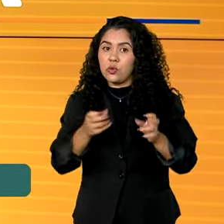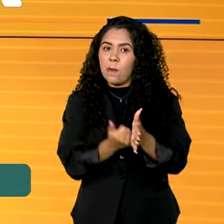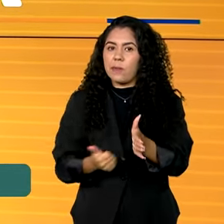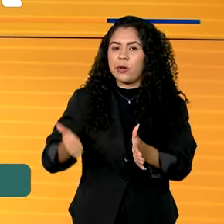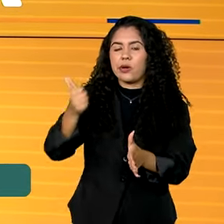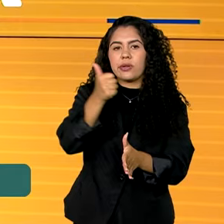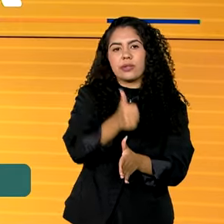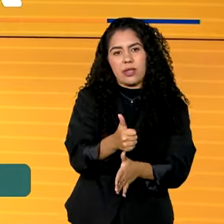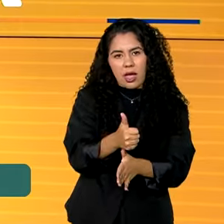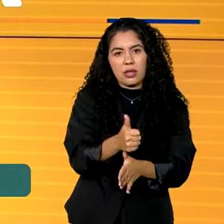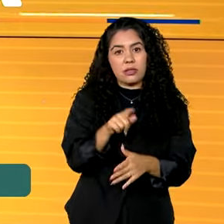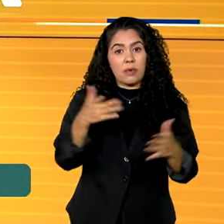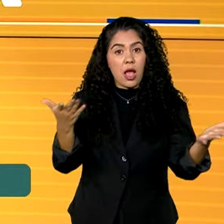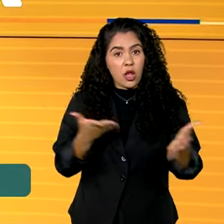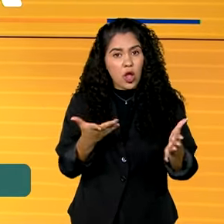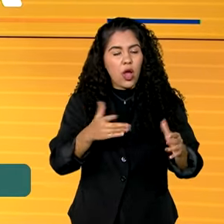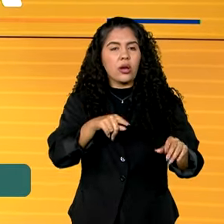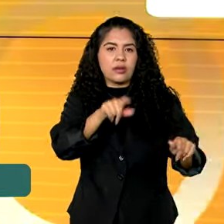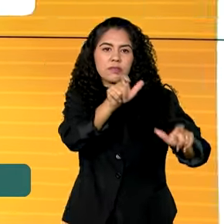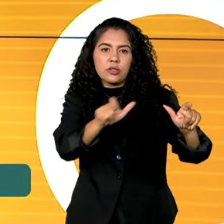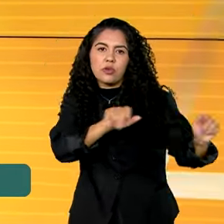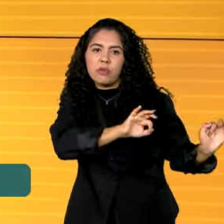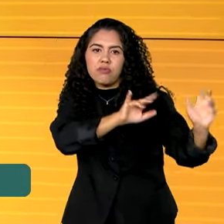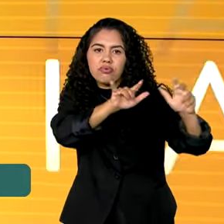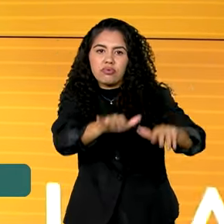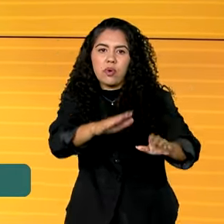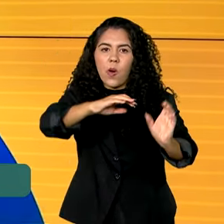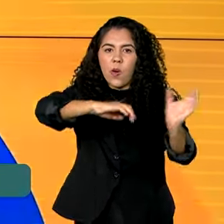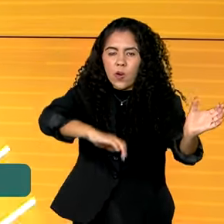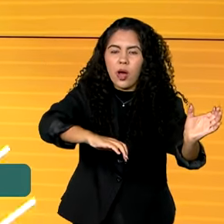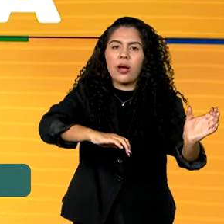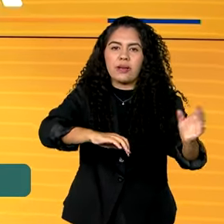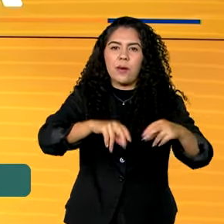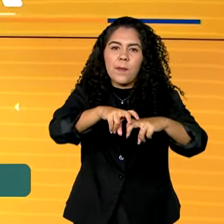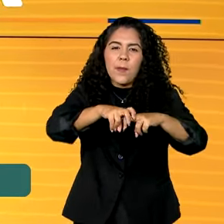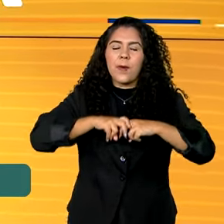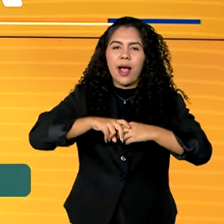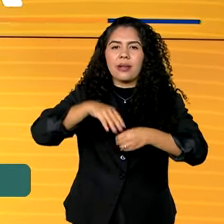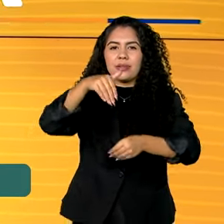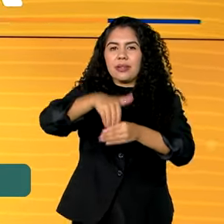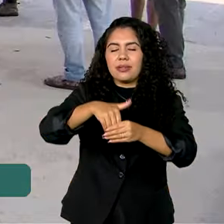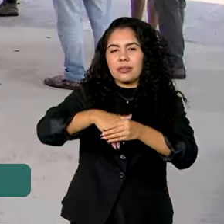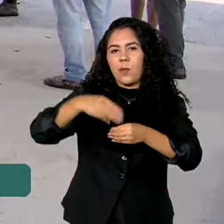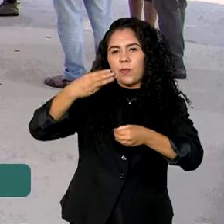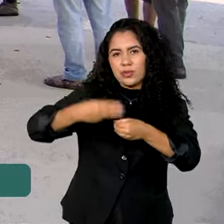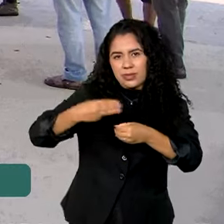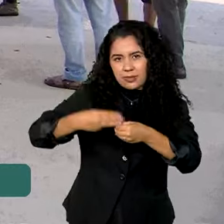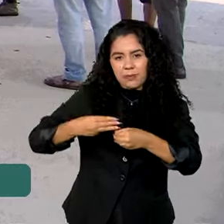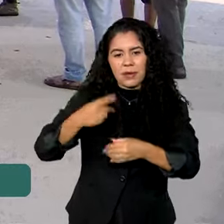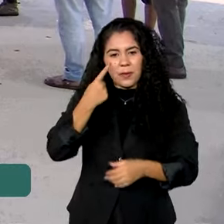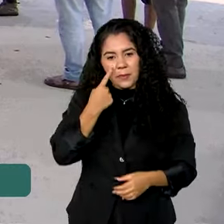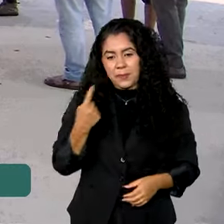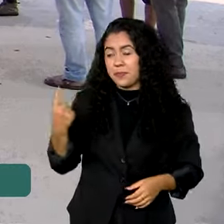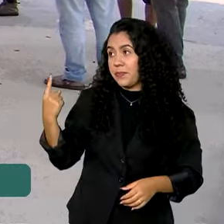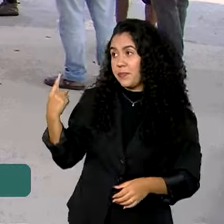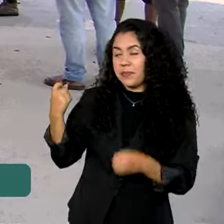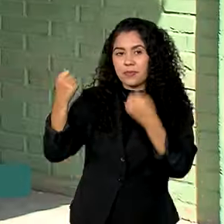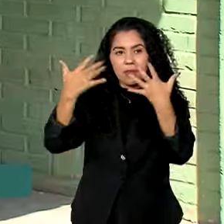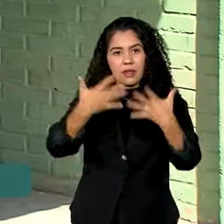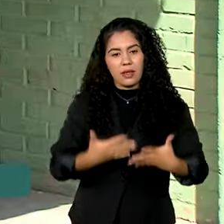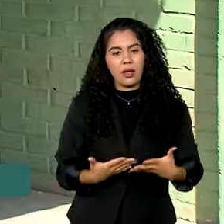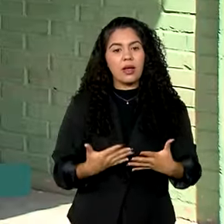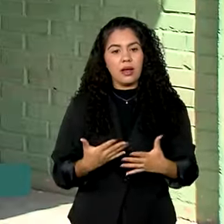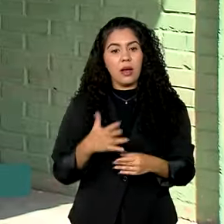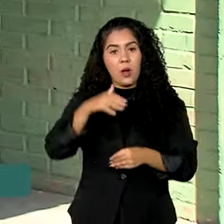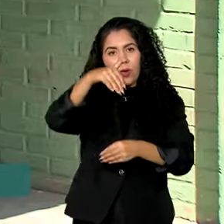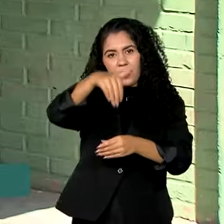governo nessa retomada do Congresso depois das eleições municipais. Com o fim do primeiro turno